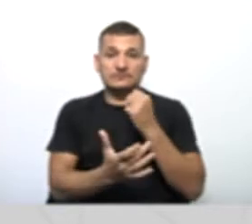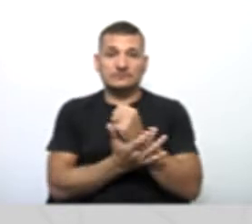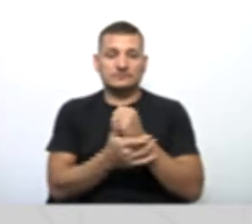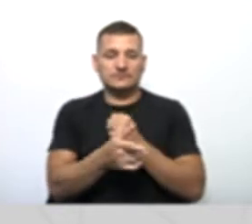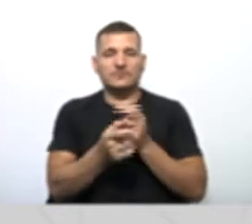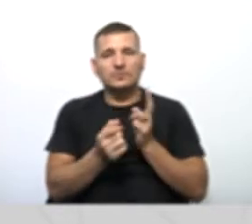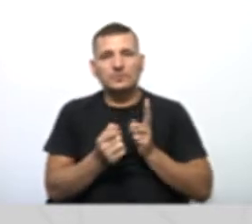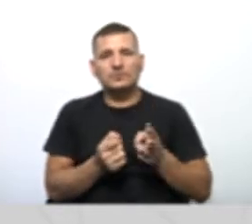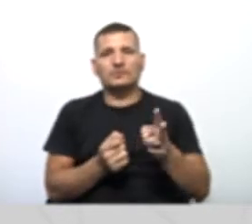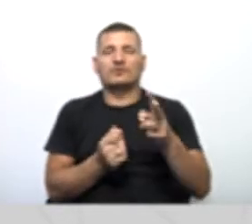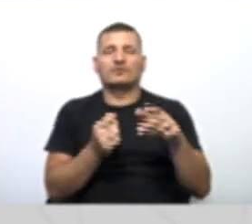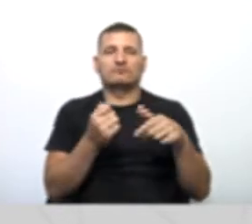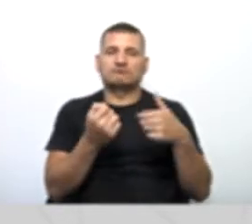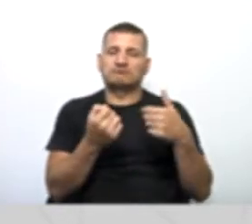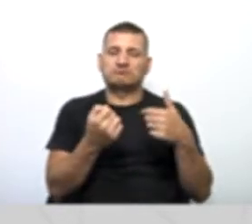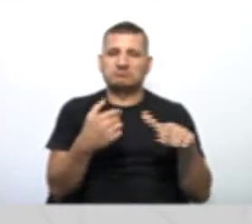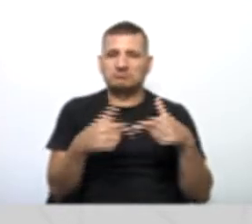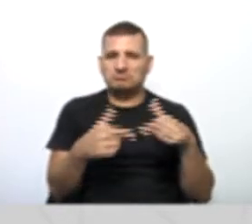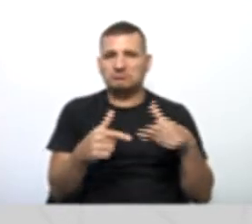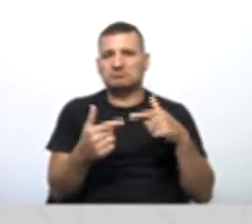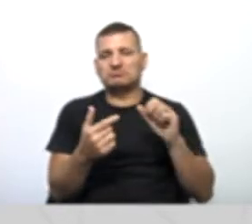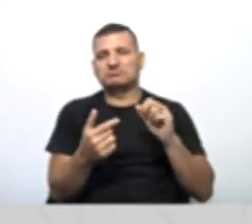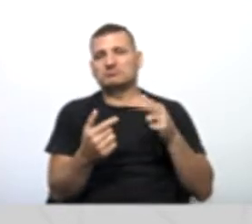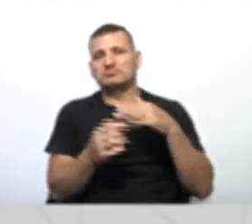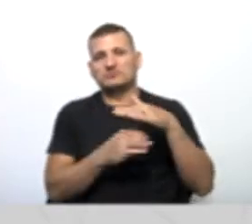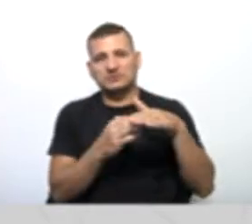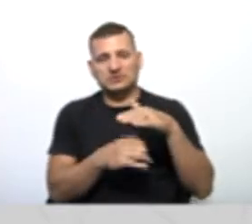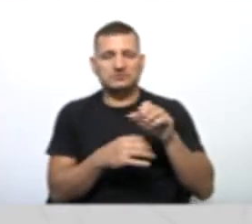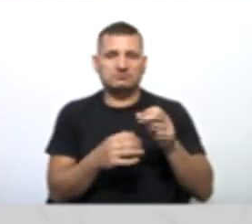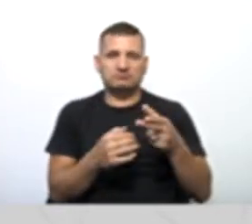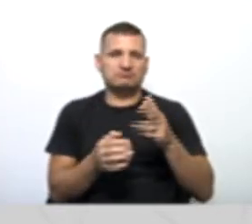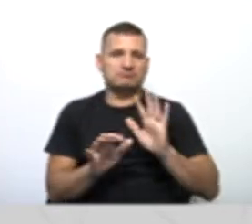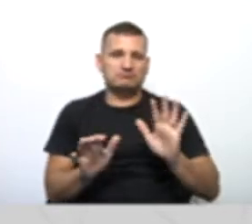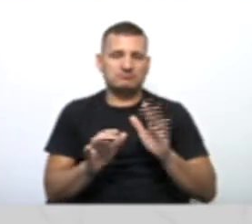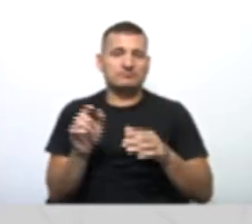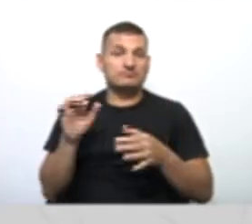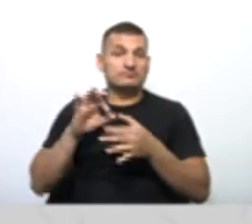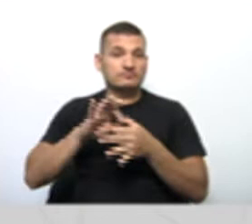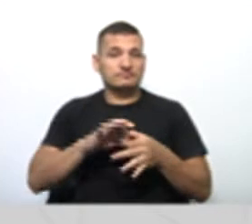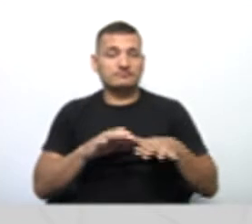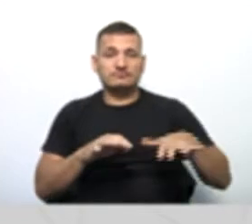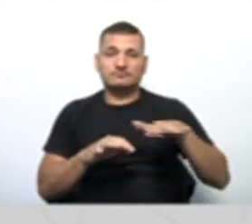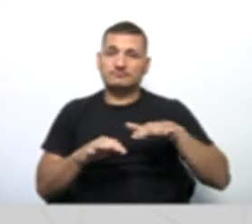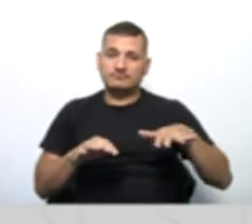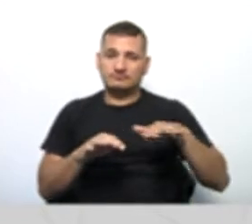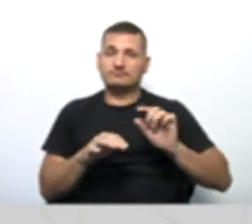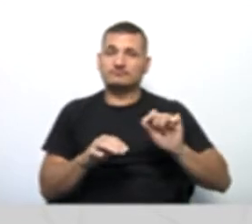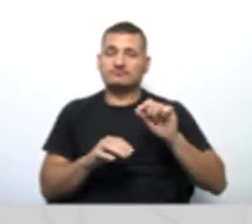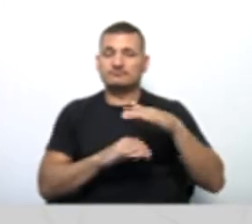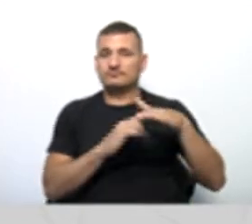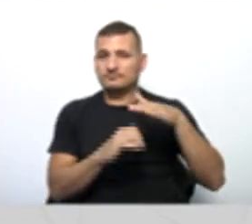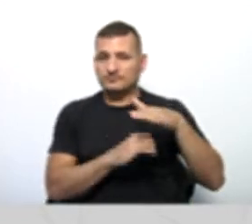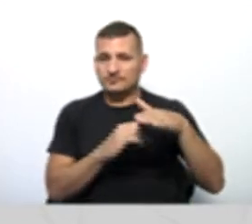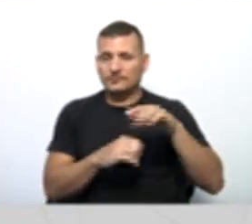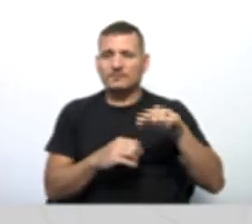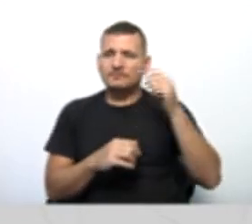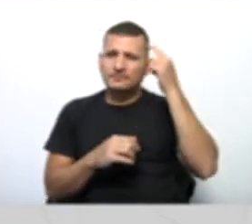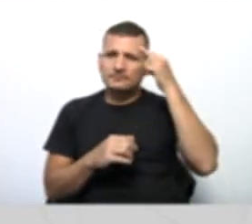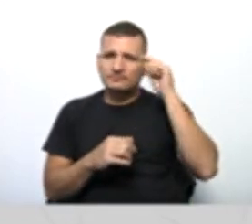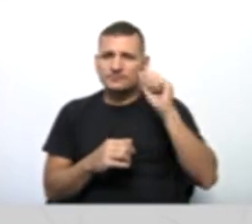Então, reparem aí, essa informação associada a um contexto de negócio é pensando na durabilidade,